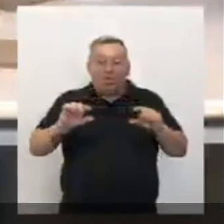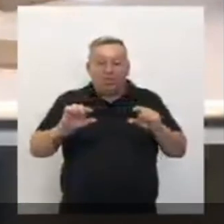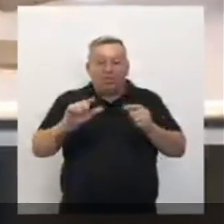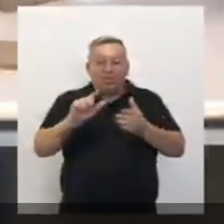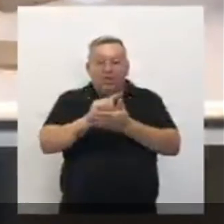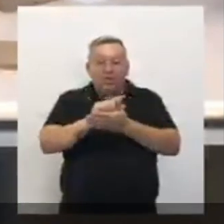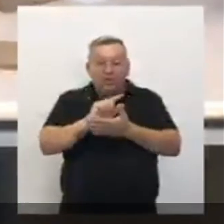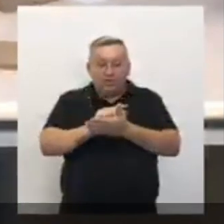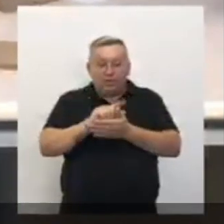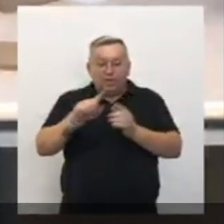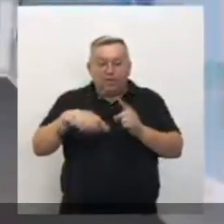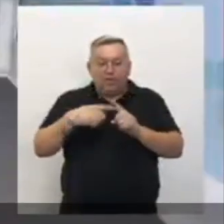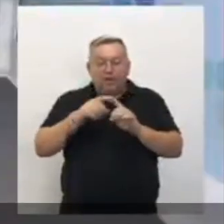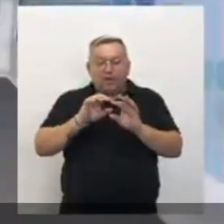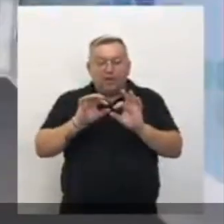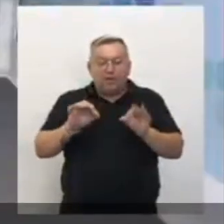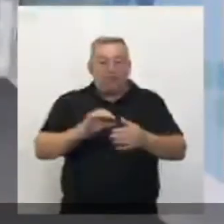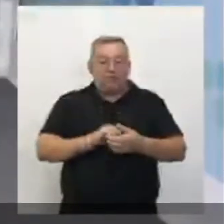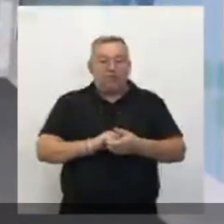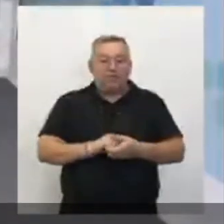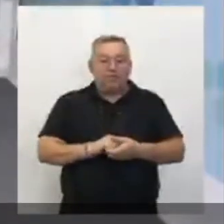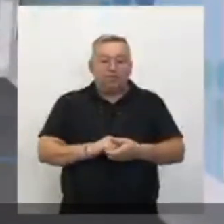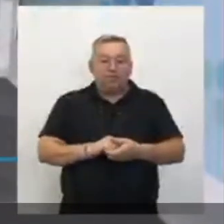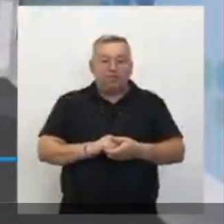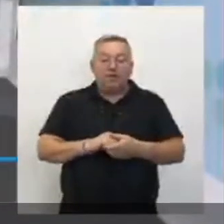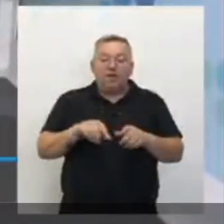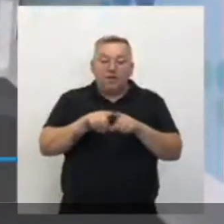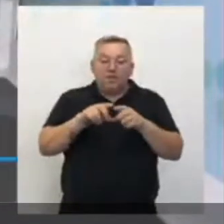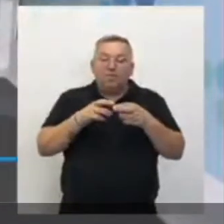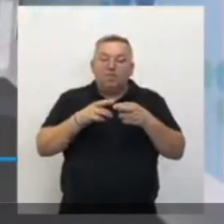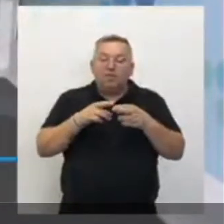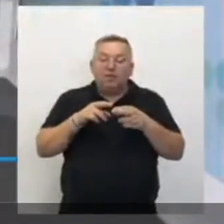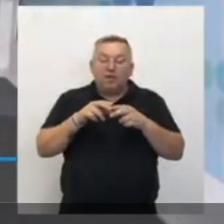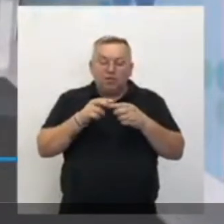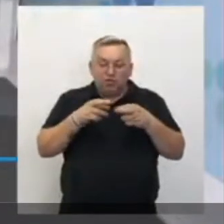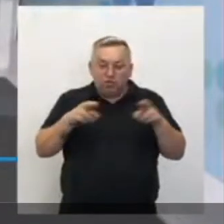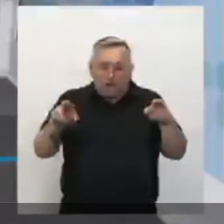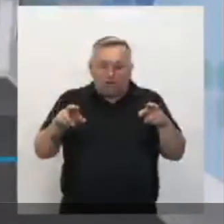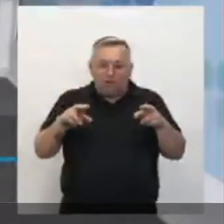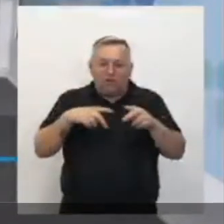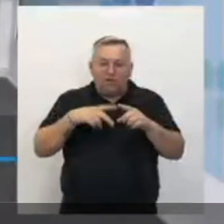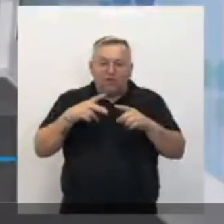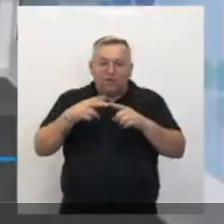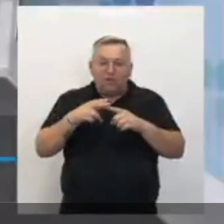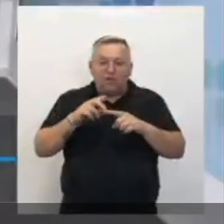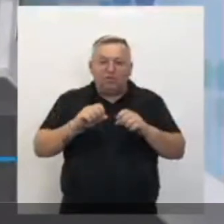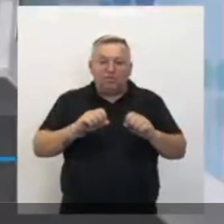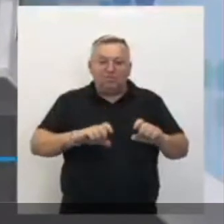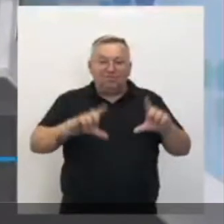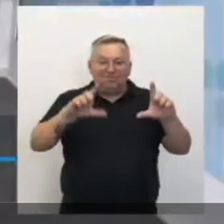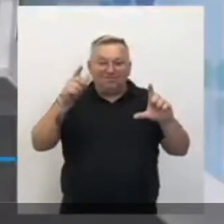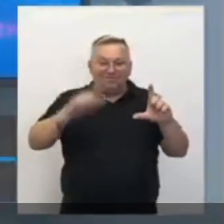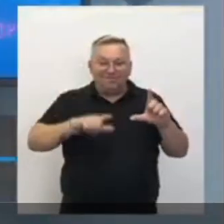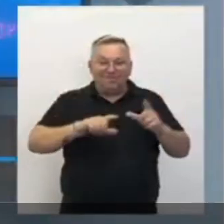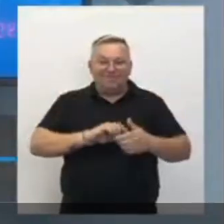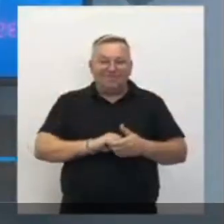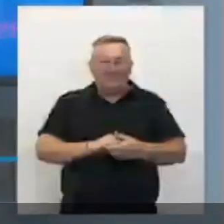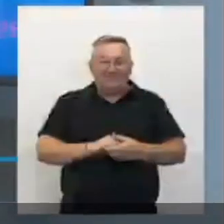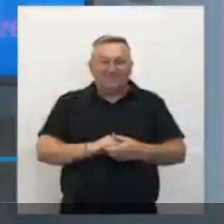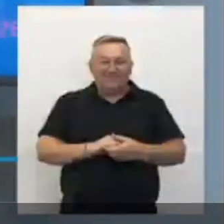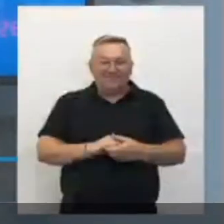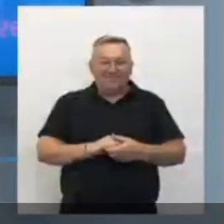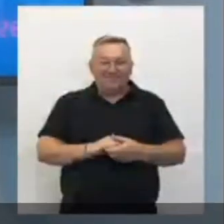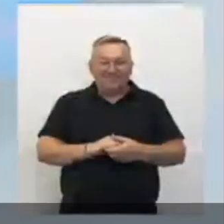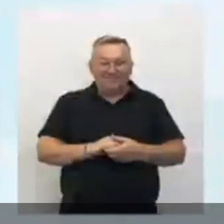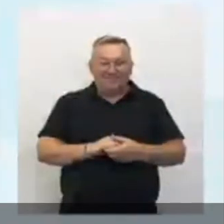papelão, Sim. que é mais simples. Legal. E esses palitos serão cortados também. Isso. O pessoal está pedindo para subir o QR Code de novo. Daqui a pouco De sobe. novo? Pode pôr Fiquem na